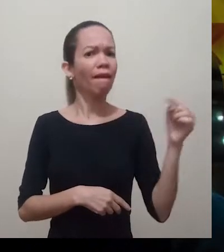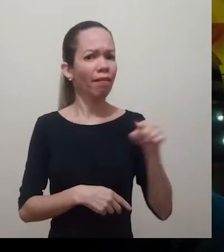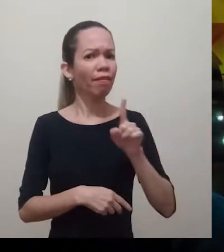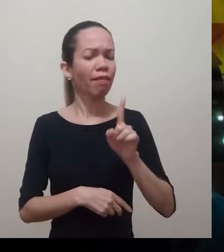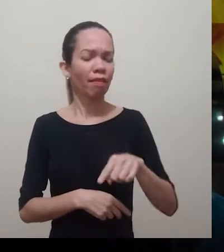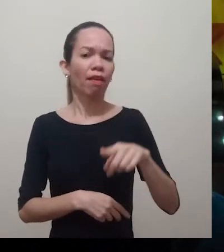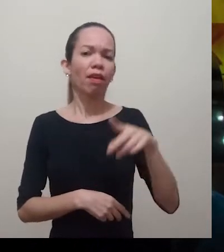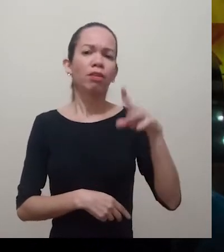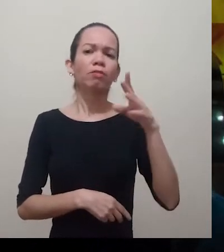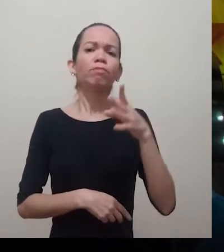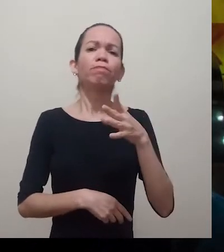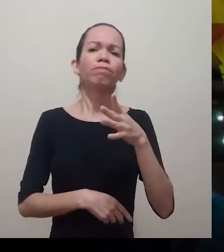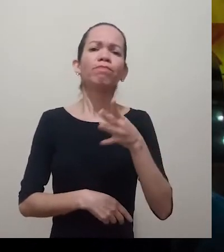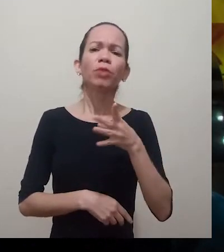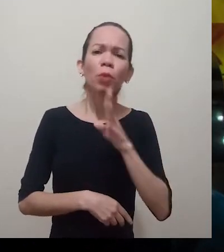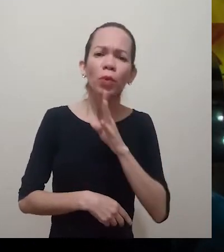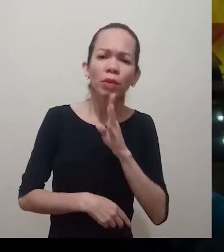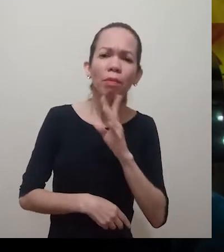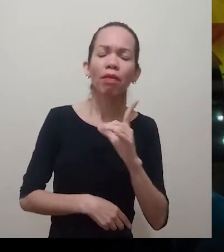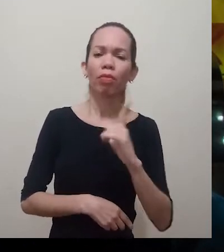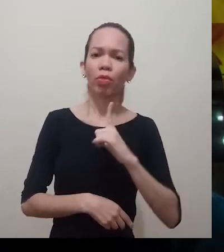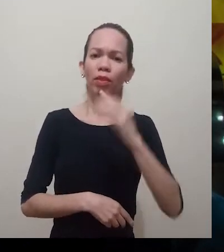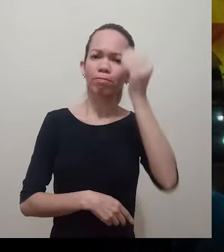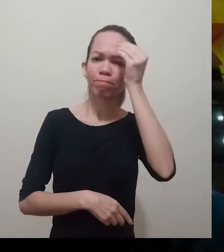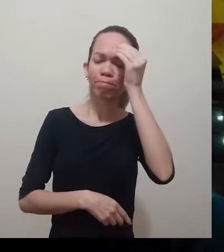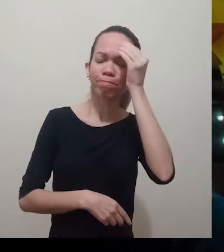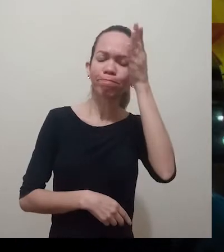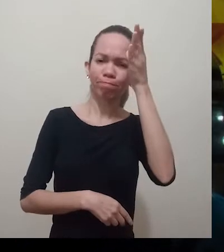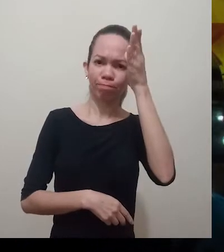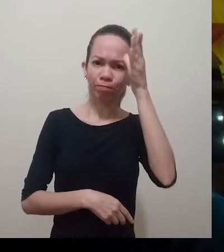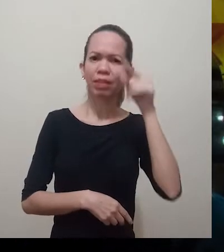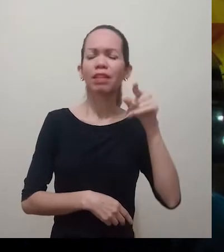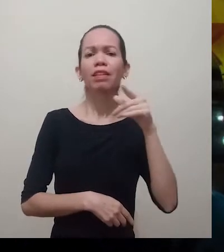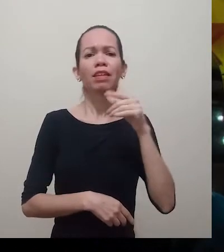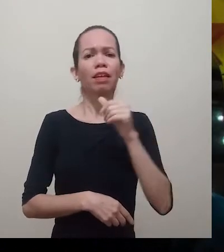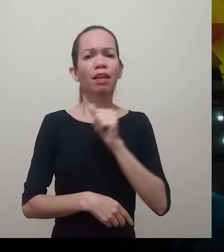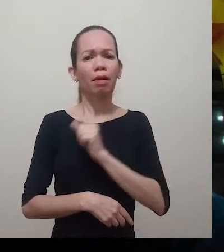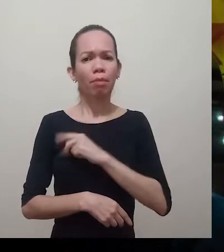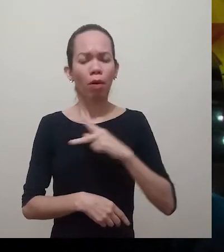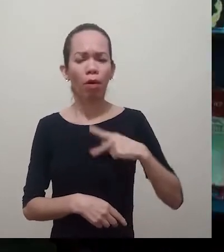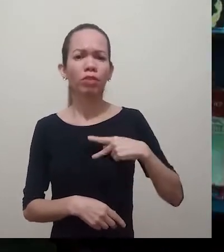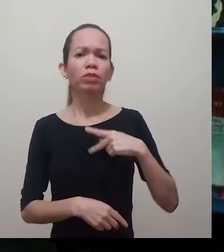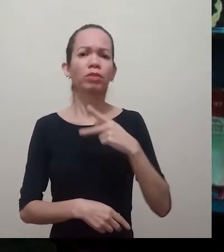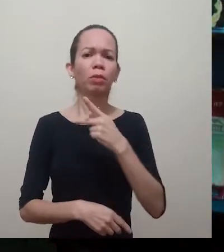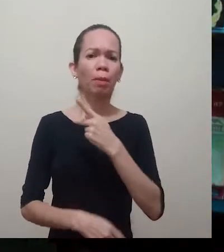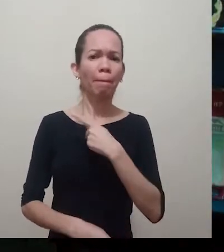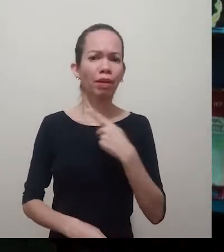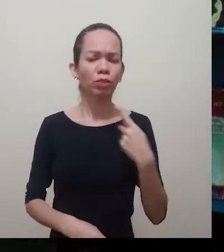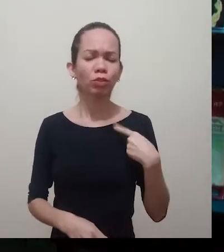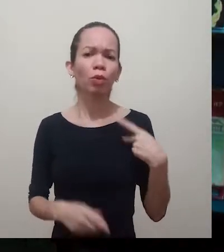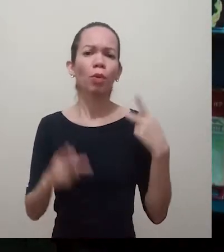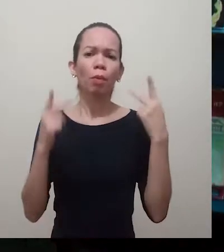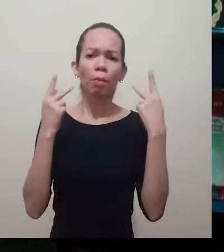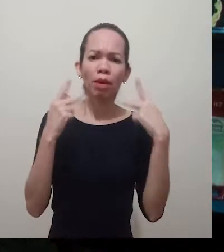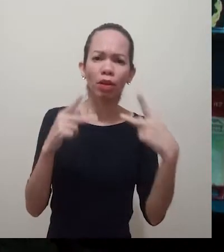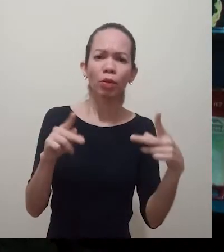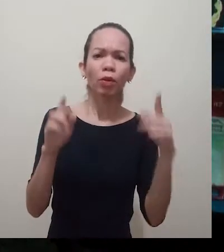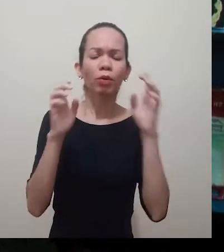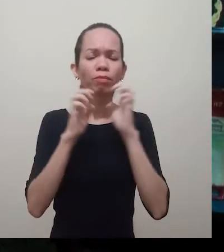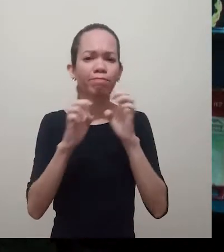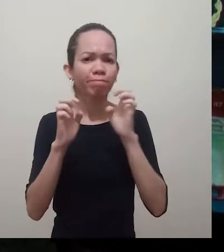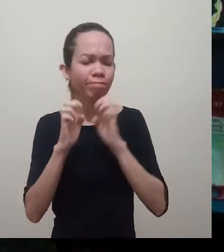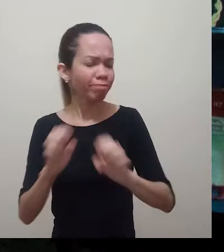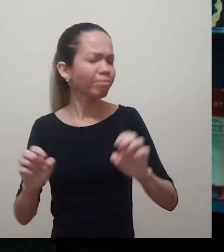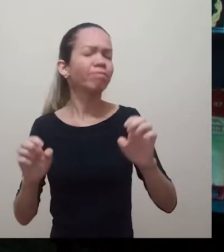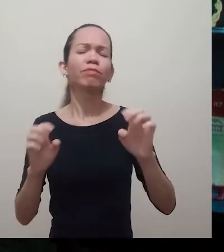apóstolo como pregador como pastor como mestre como evangelista apóstolo paulo tinha todas as